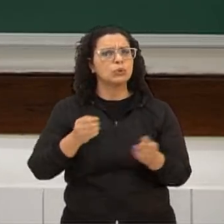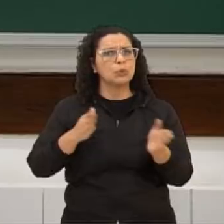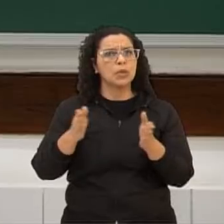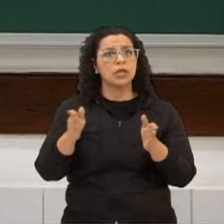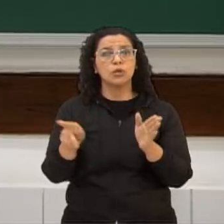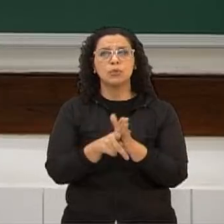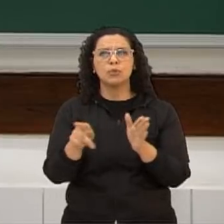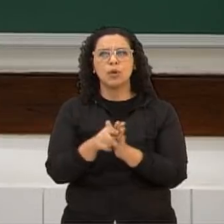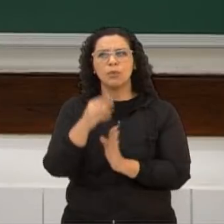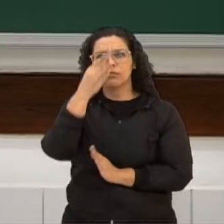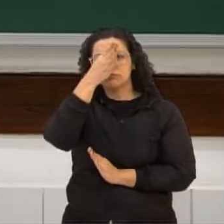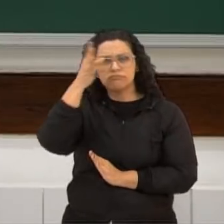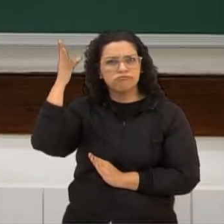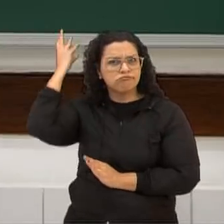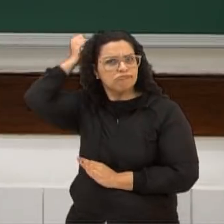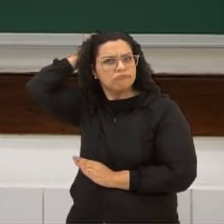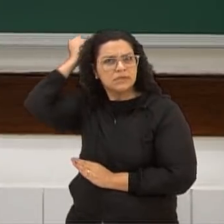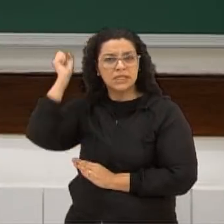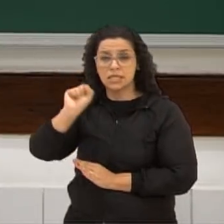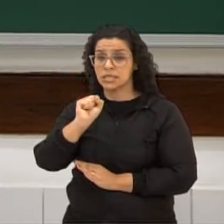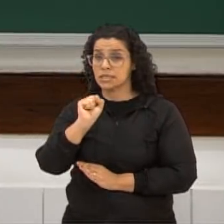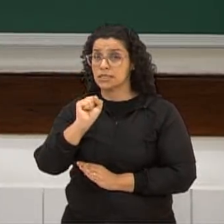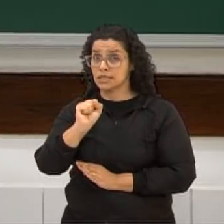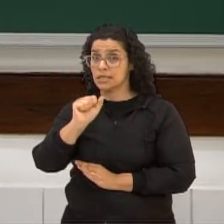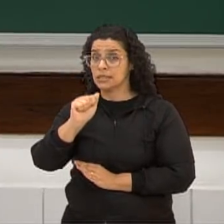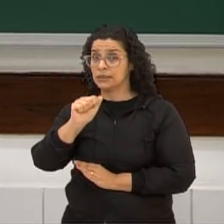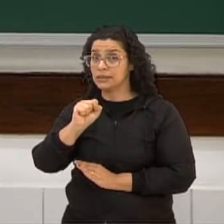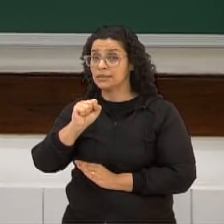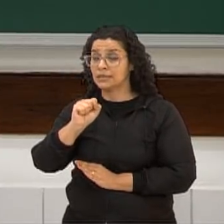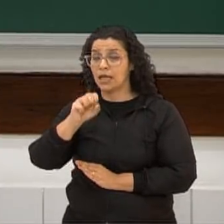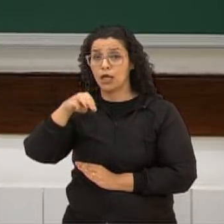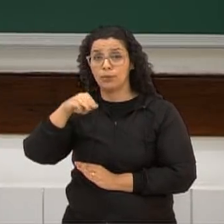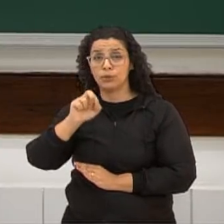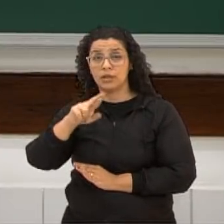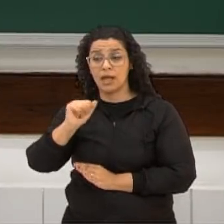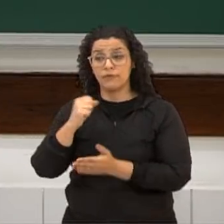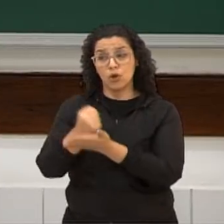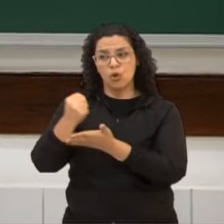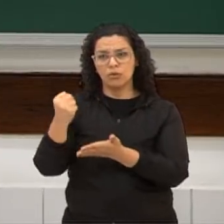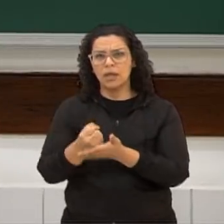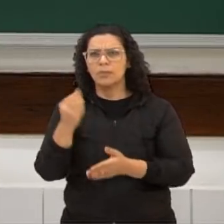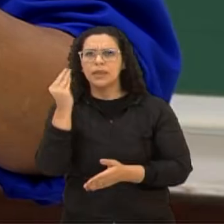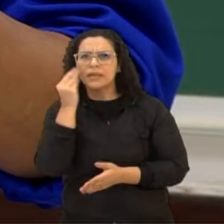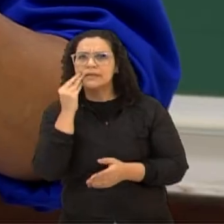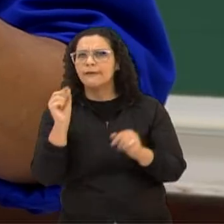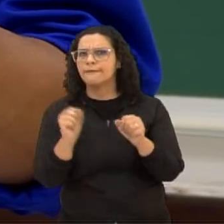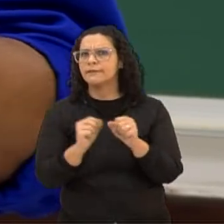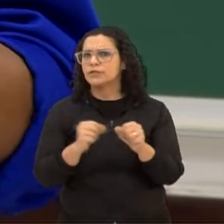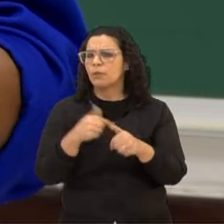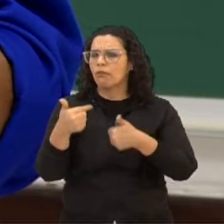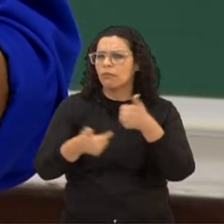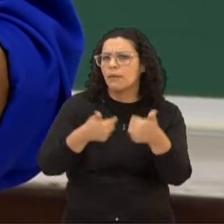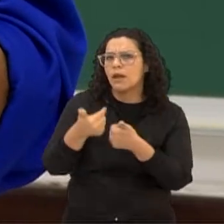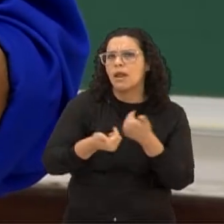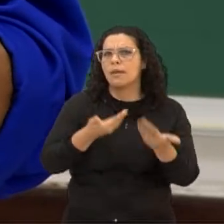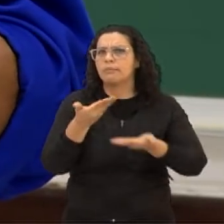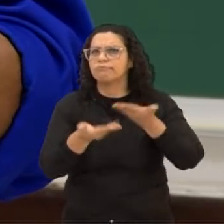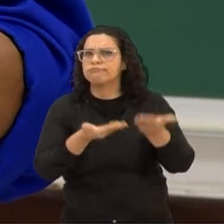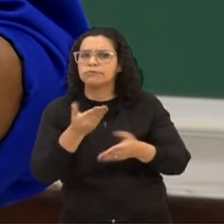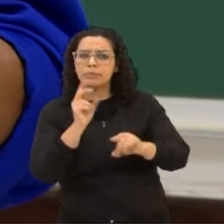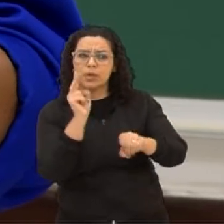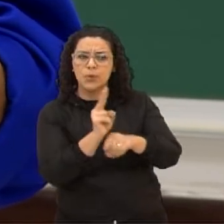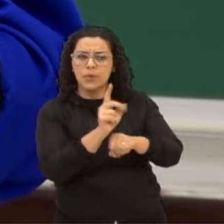determinado samurai, que ele vai ser contratado para poder trabalhar, para proteger